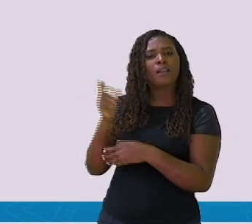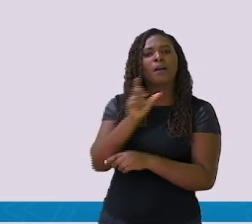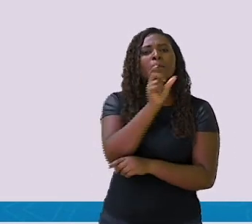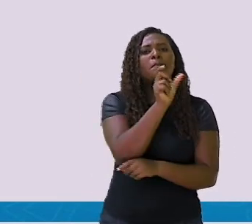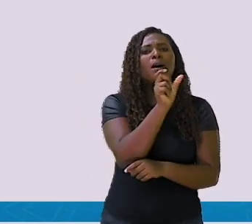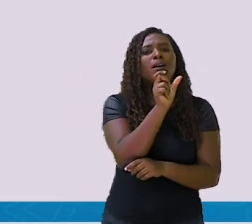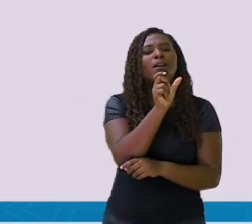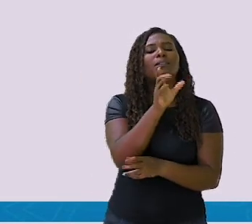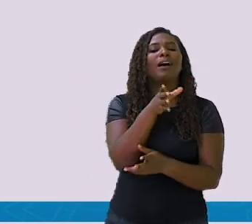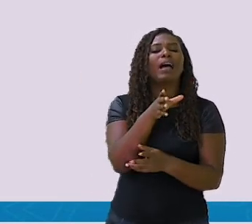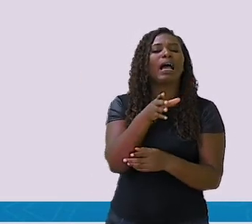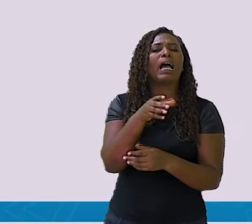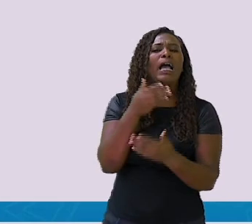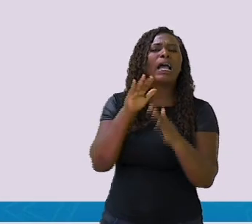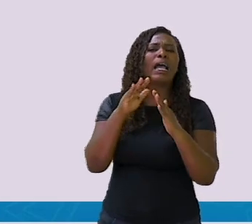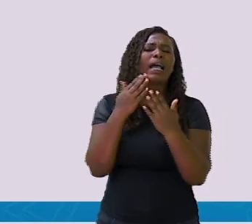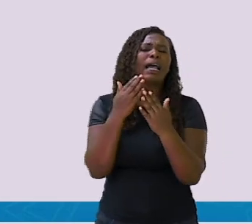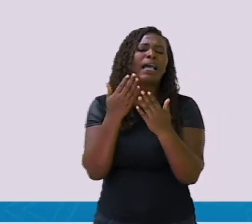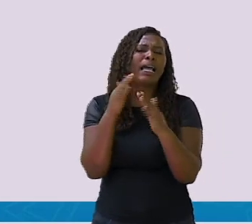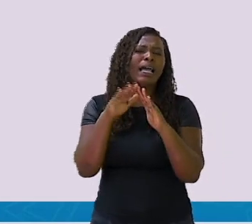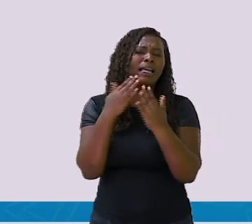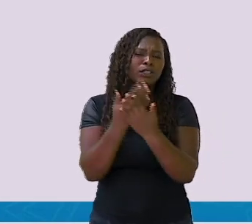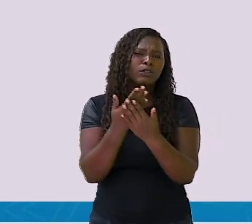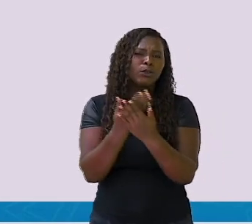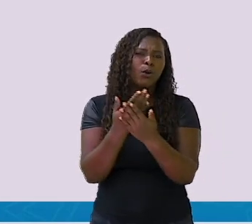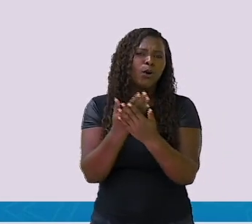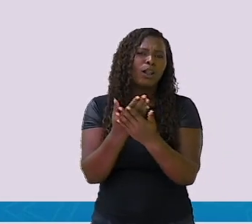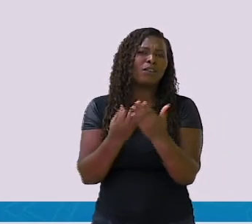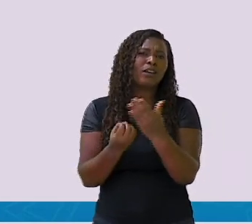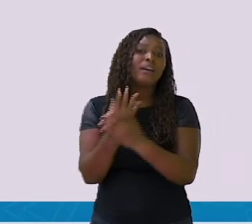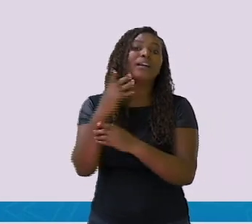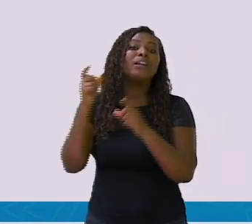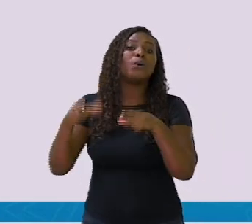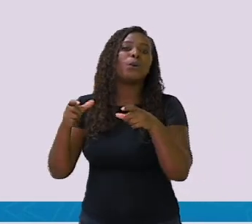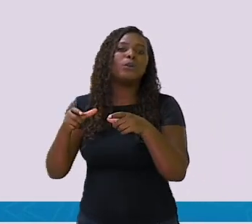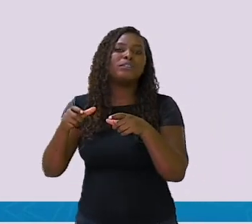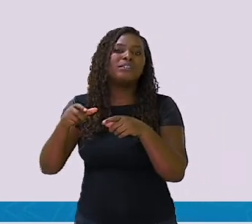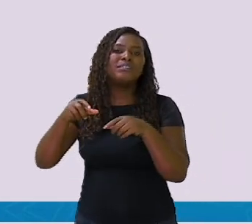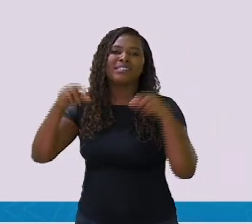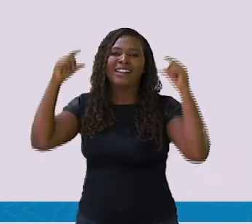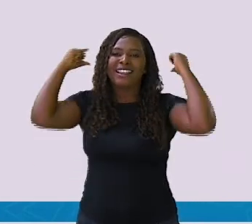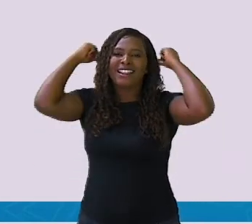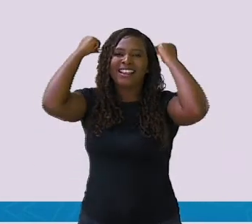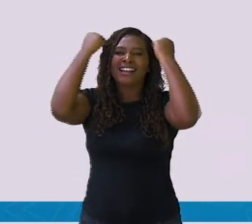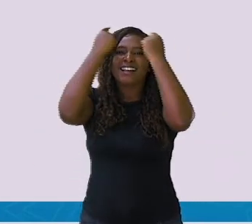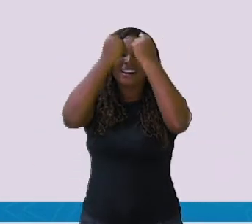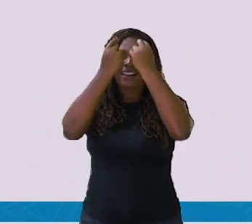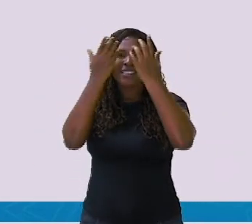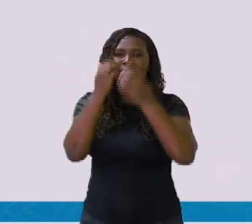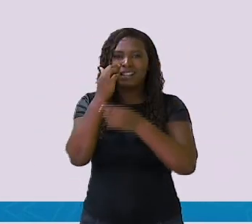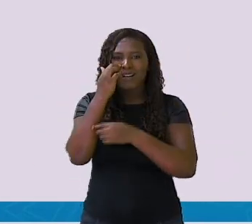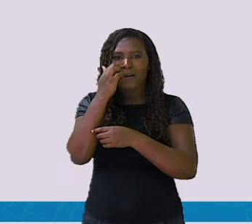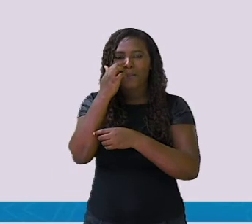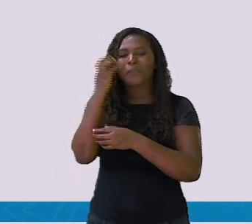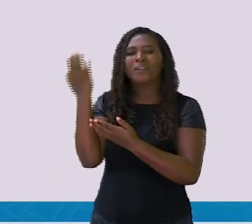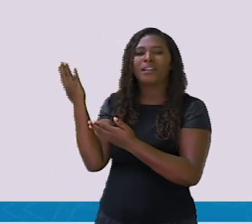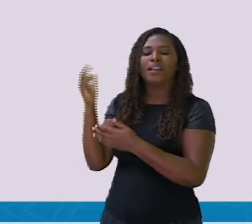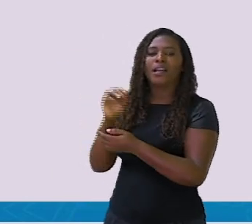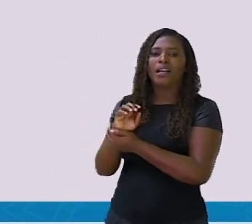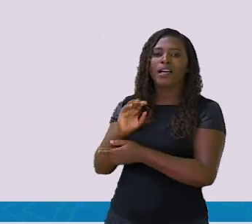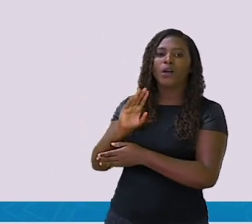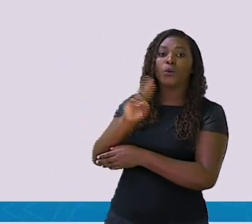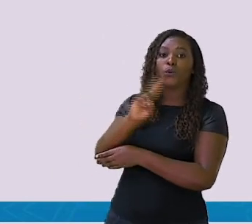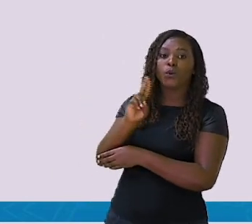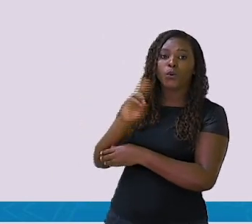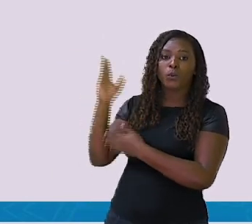significa lugar de ócio. Isso porque as pessoas iam para a escola em seu tempo livre, para refletir. Então, é